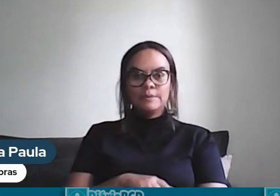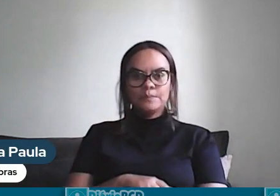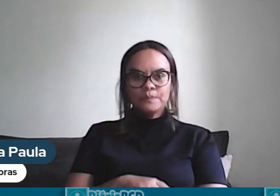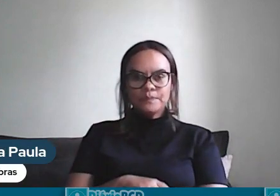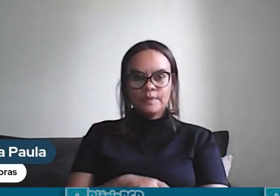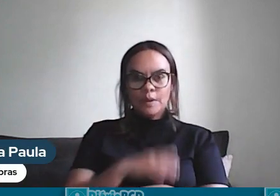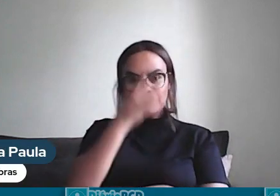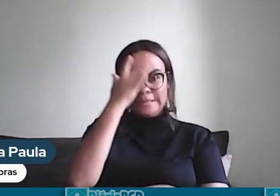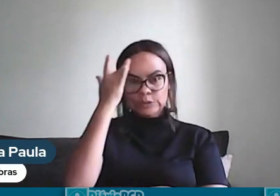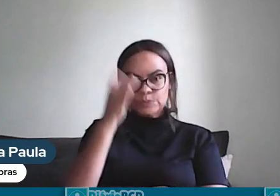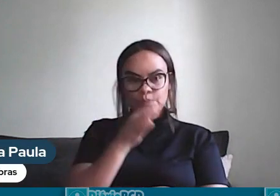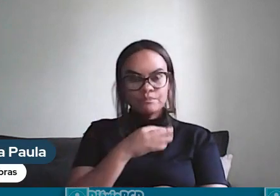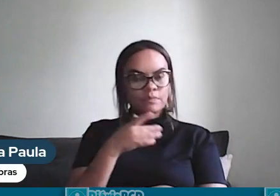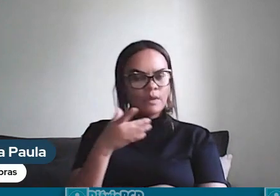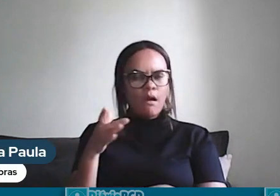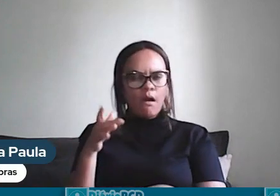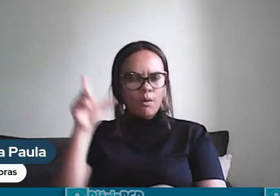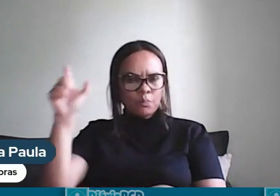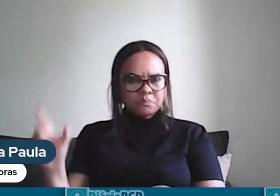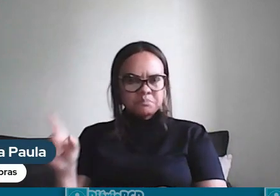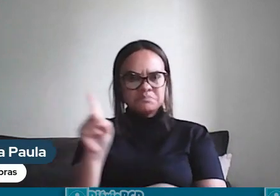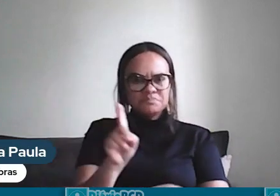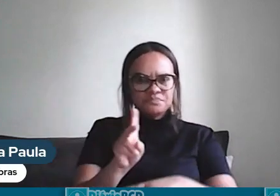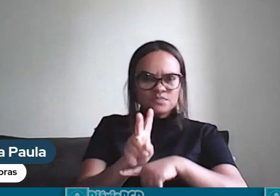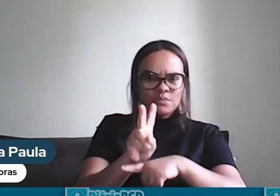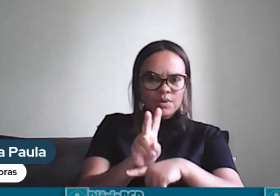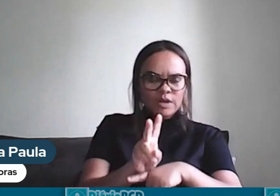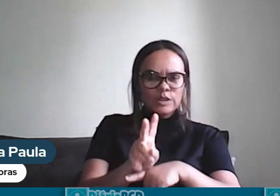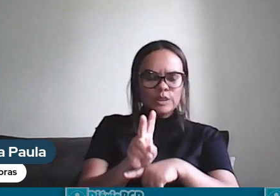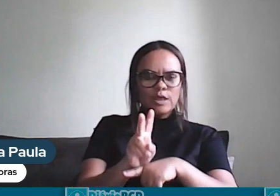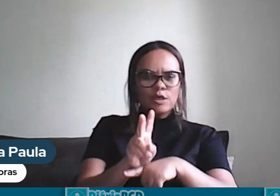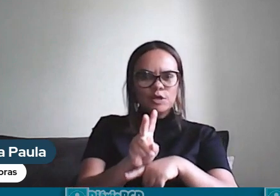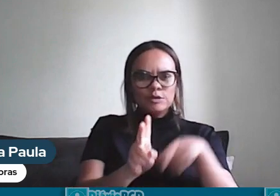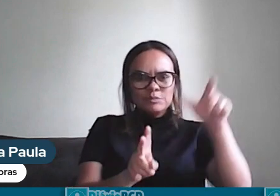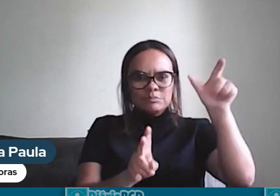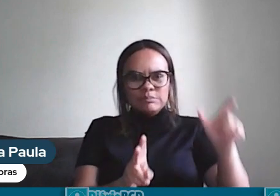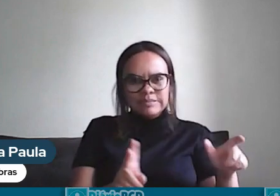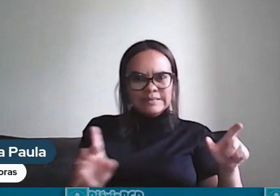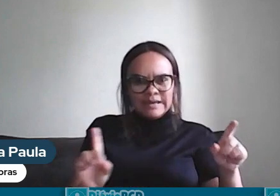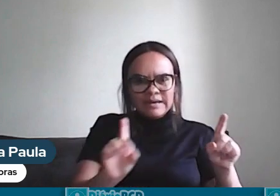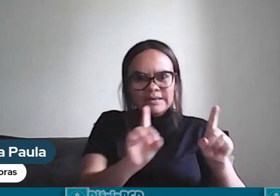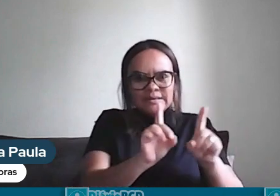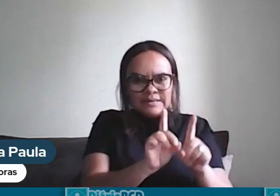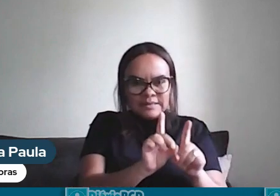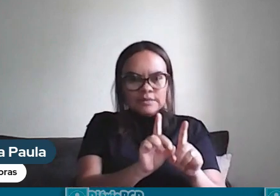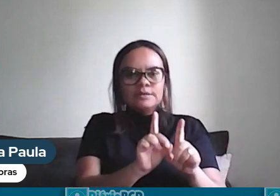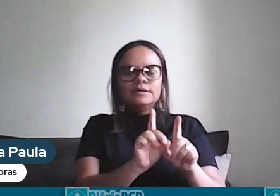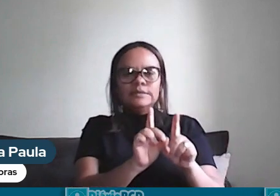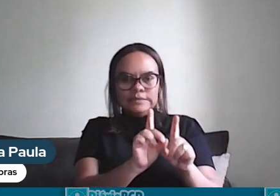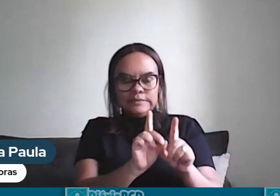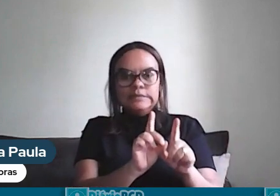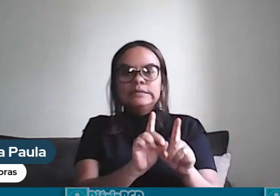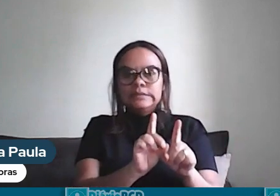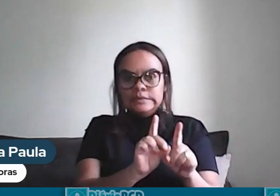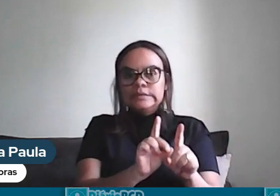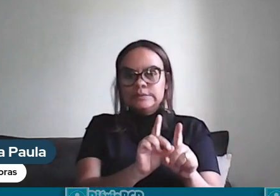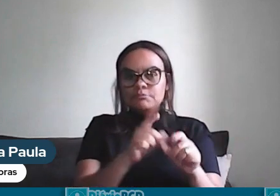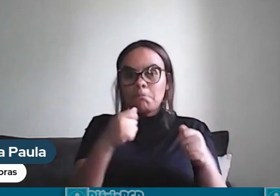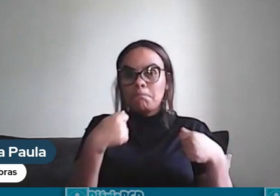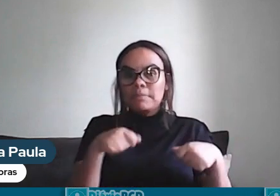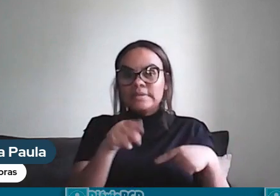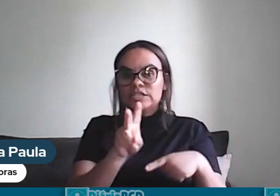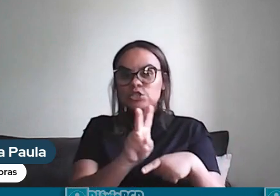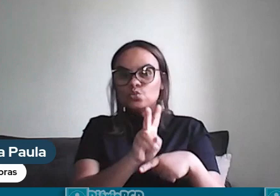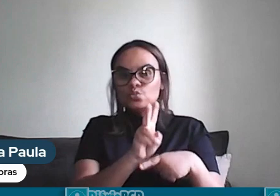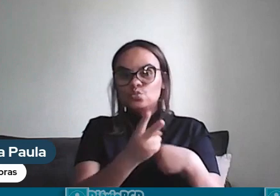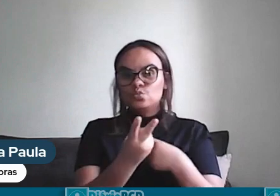como cuidador, para você cuidar do próximo, cuidar do outro, você